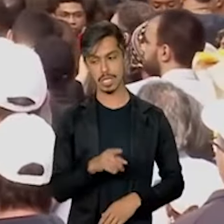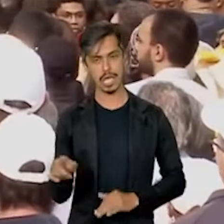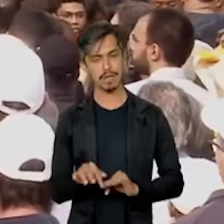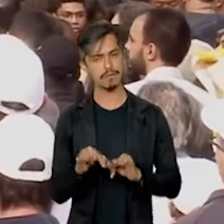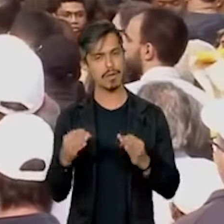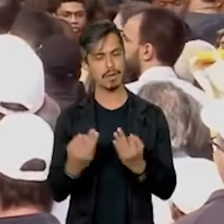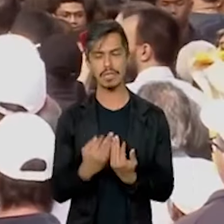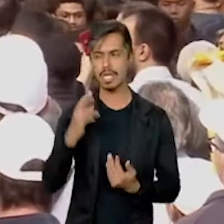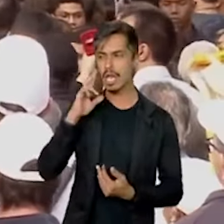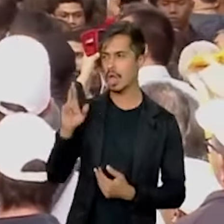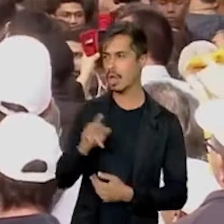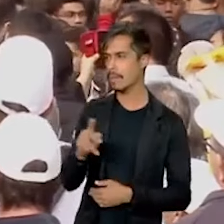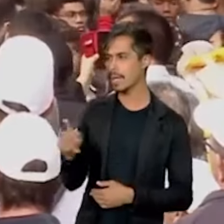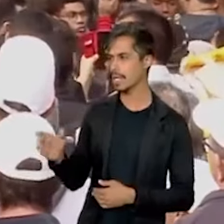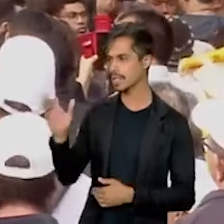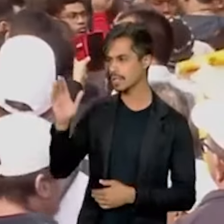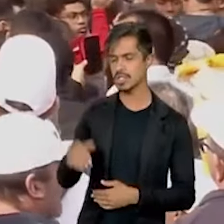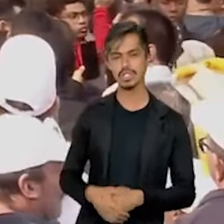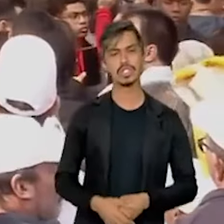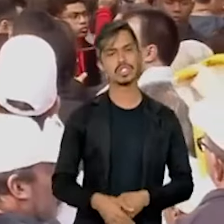senhor presidente,